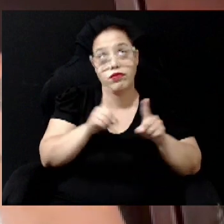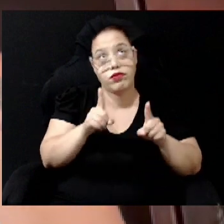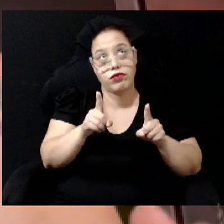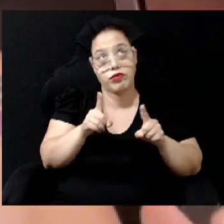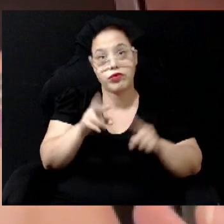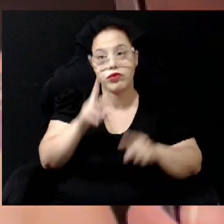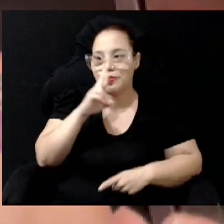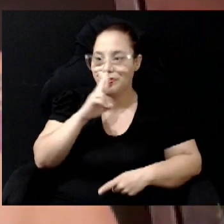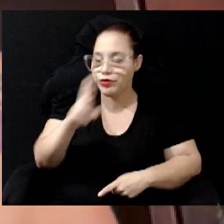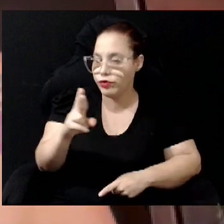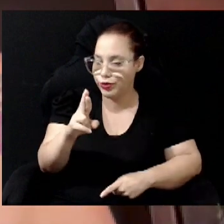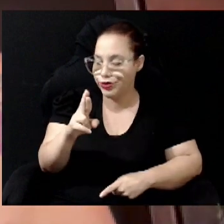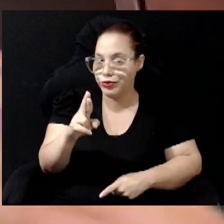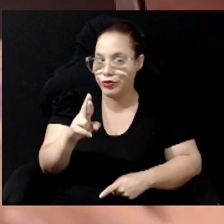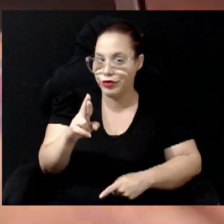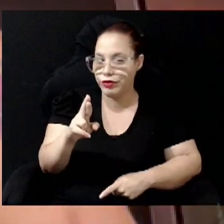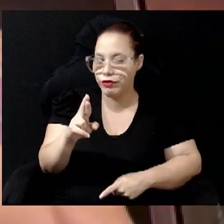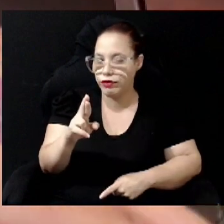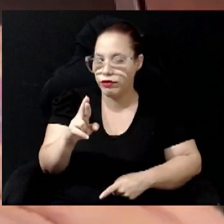resposta